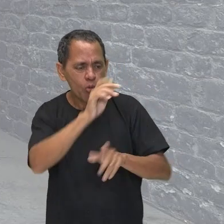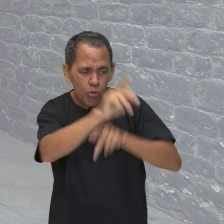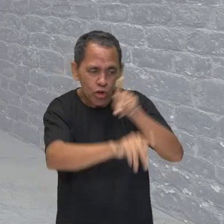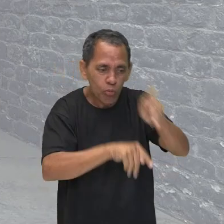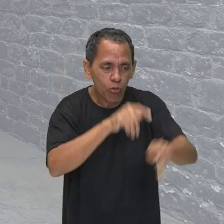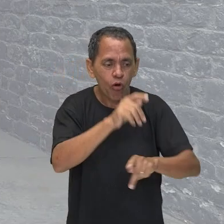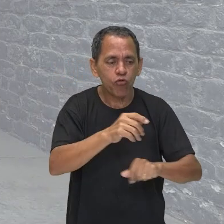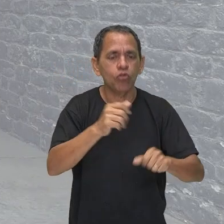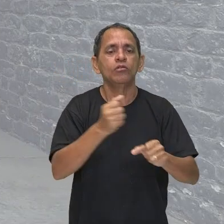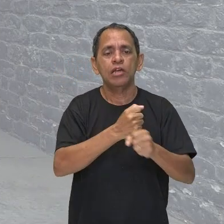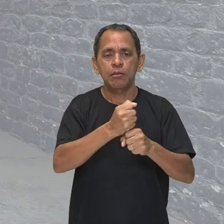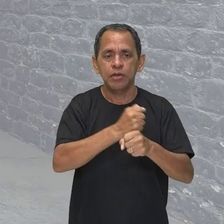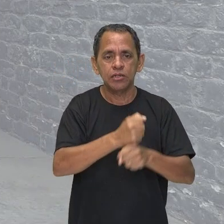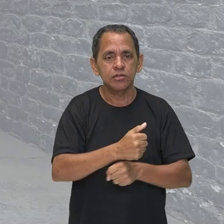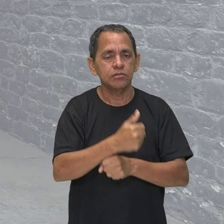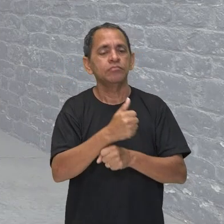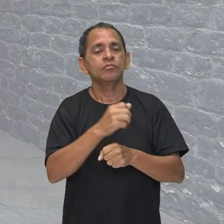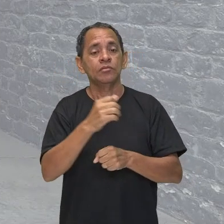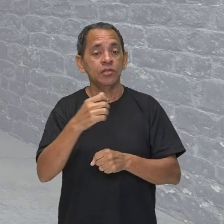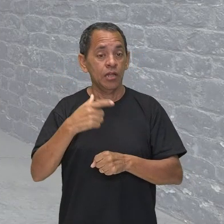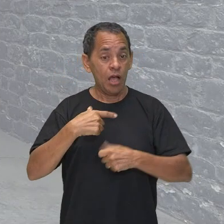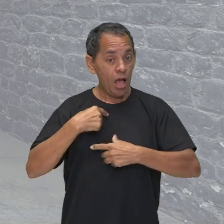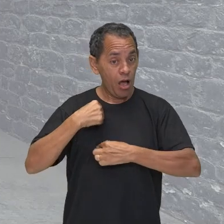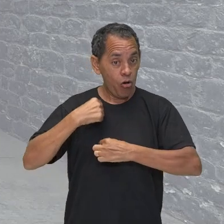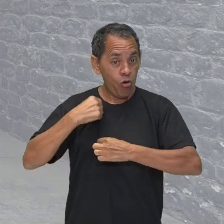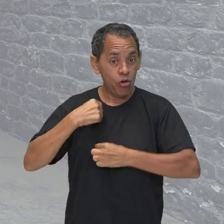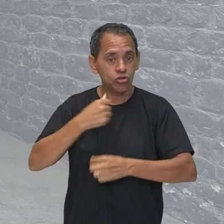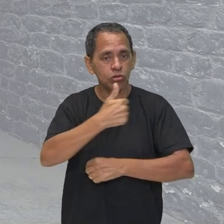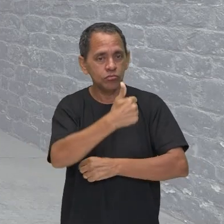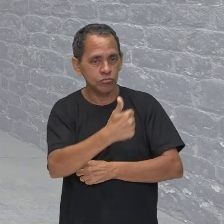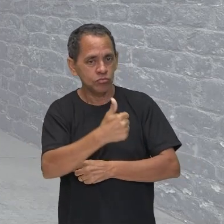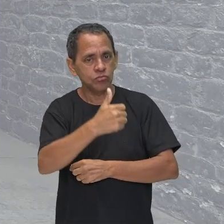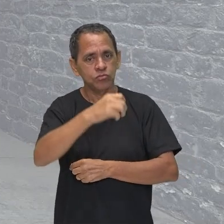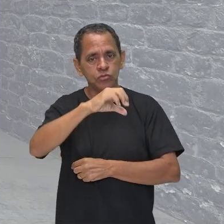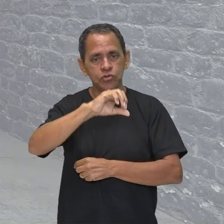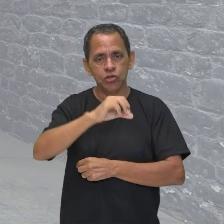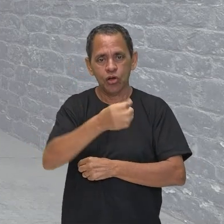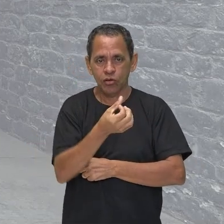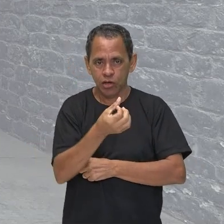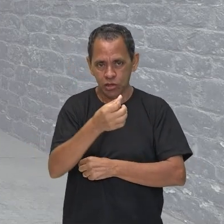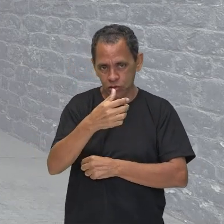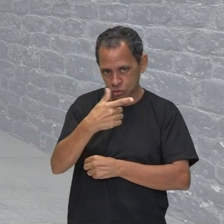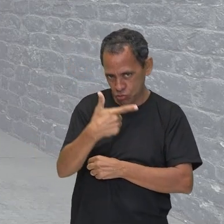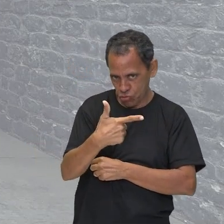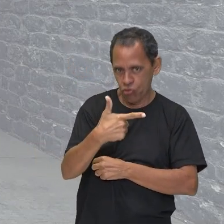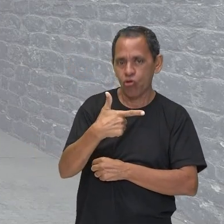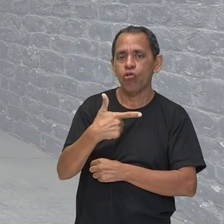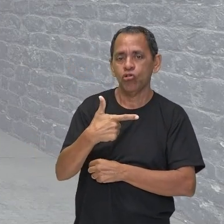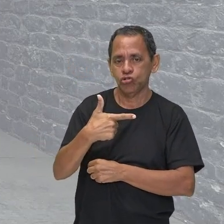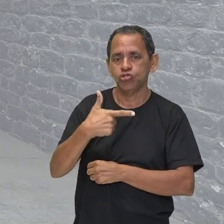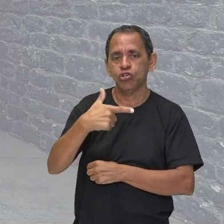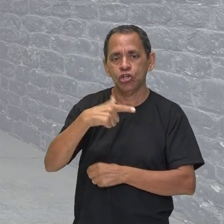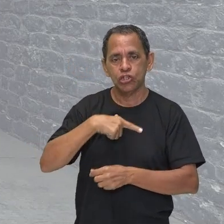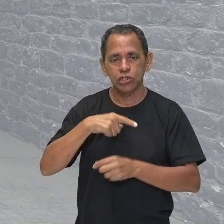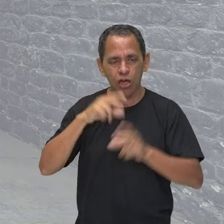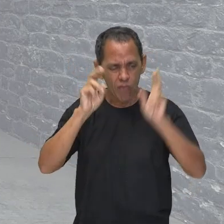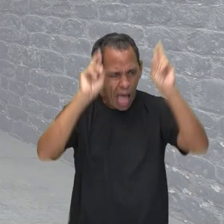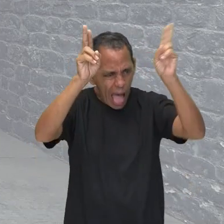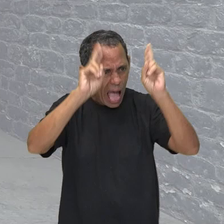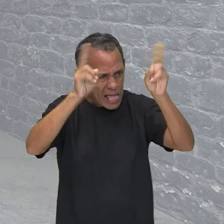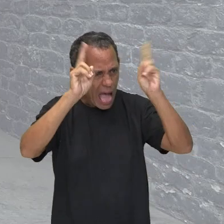de 1962. Por quê? Porque ele participou de protestos e